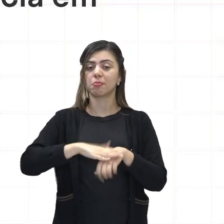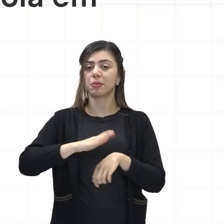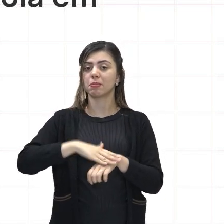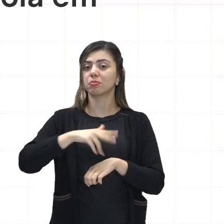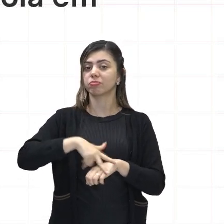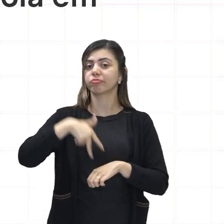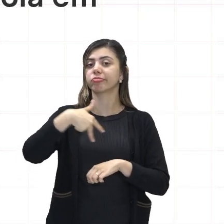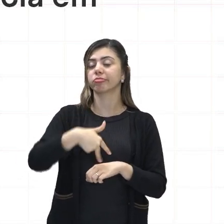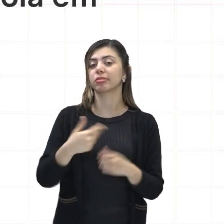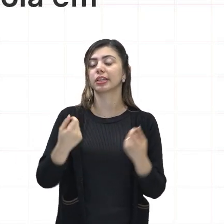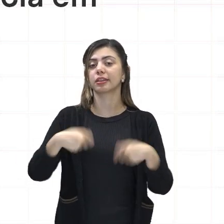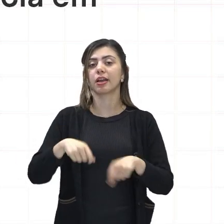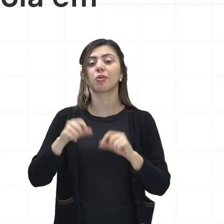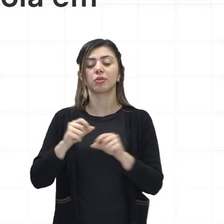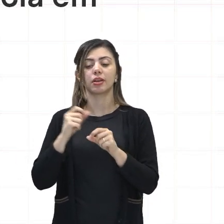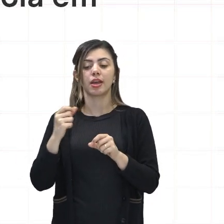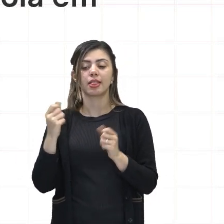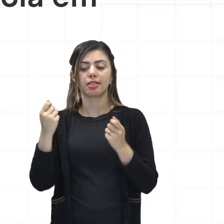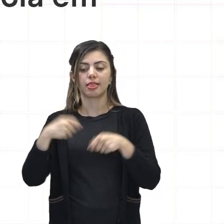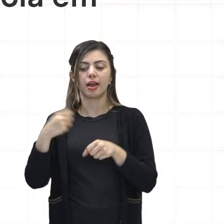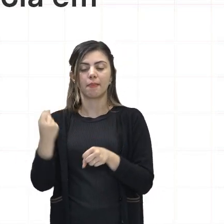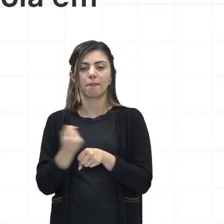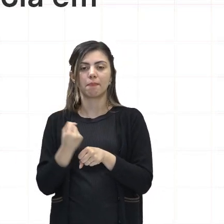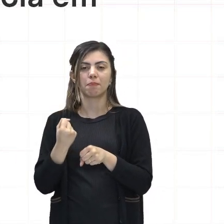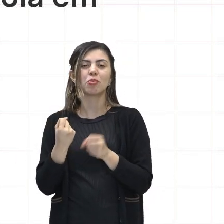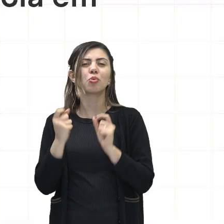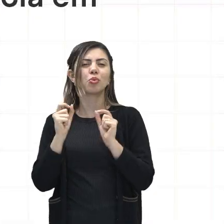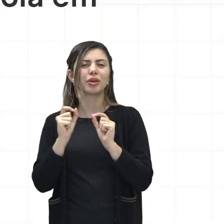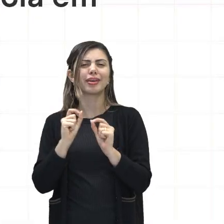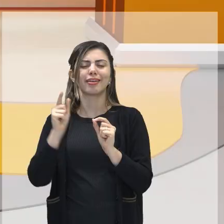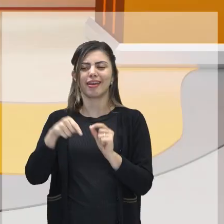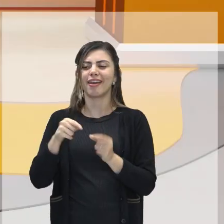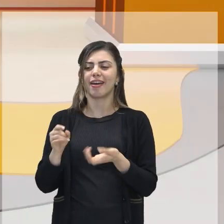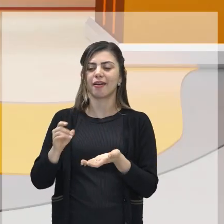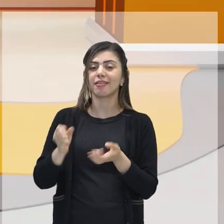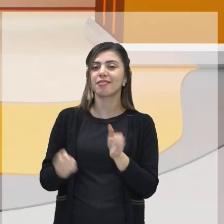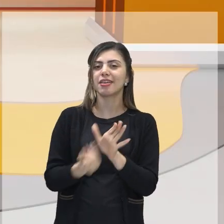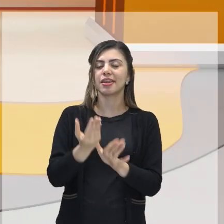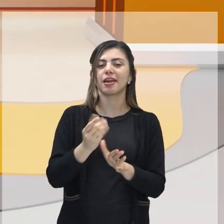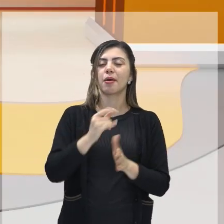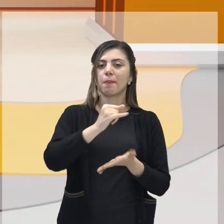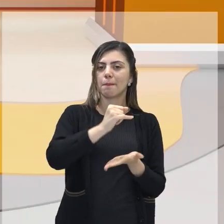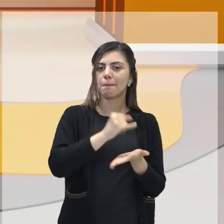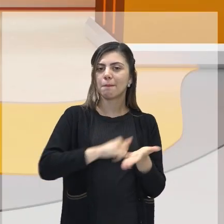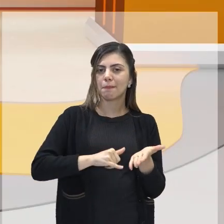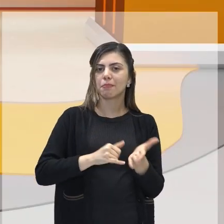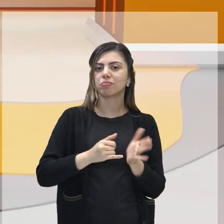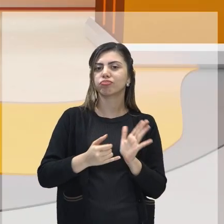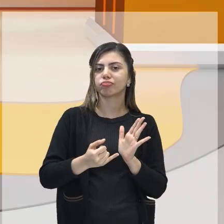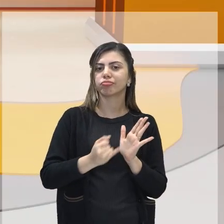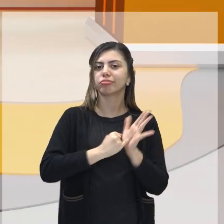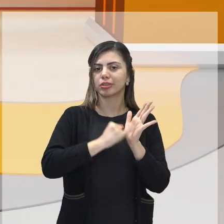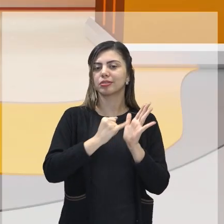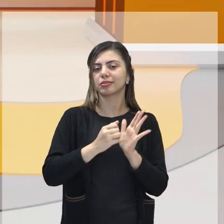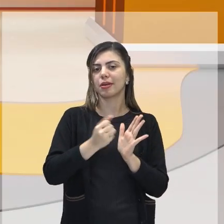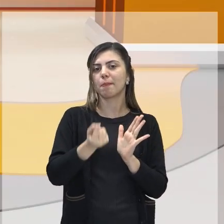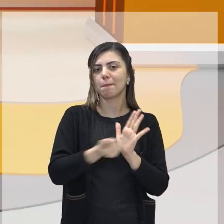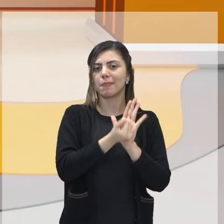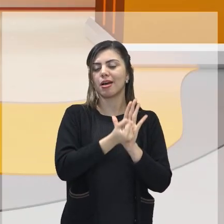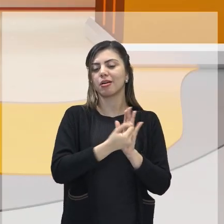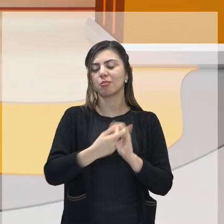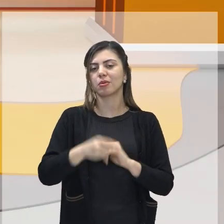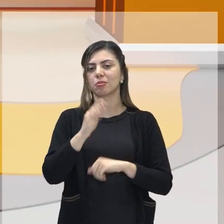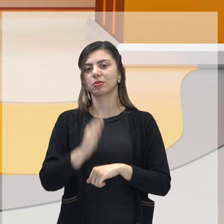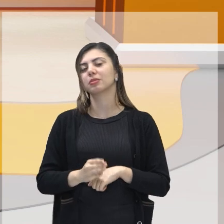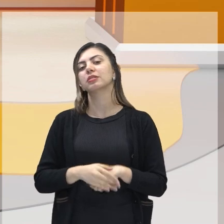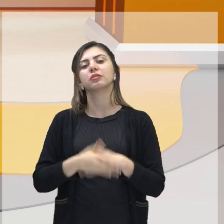e na construção de uma identidade nacional. Então, qual é a grande diferença política que nós teremos aí nesse